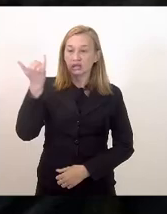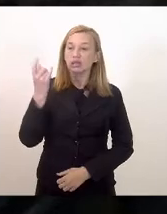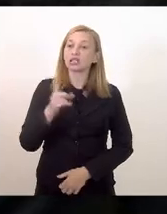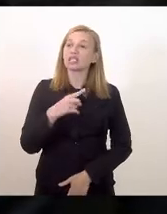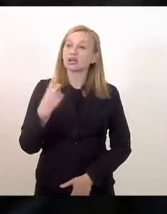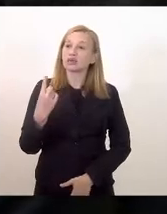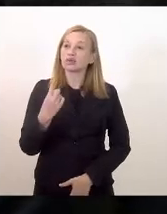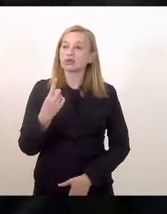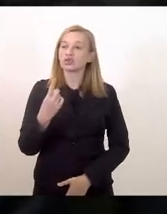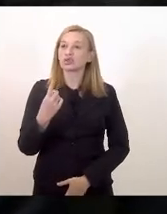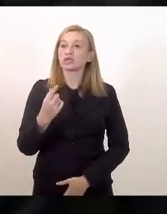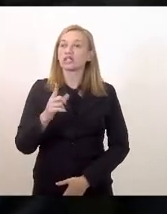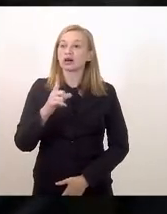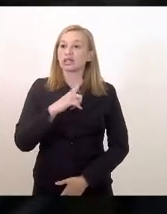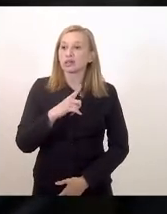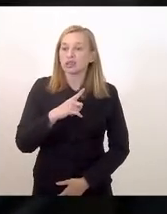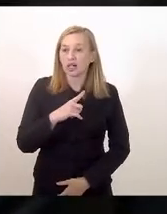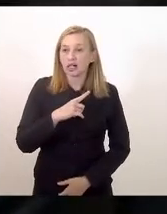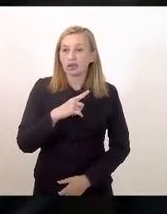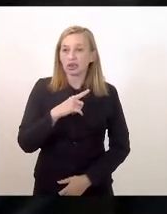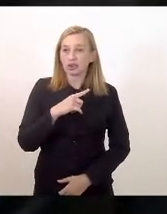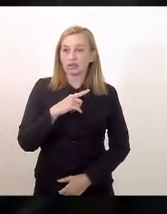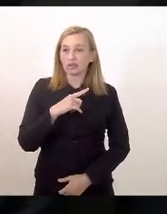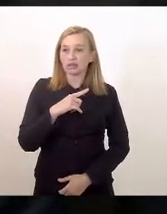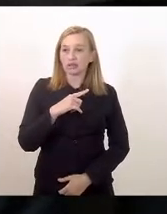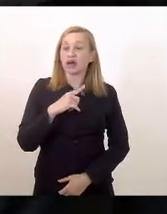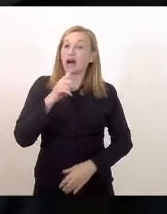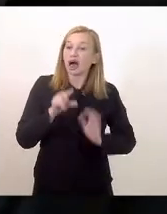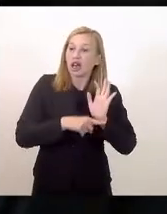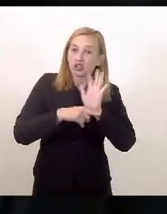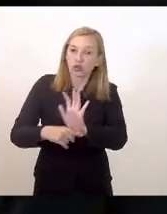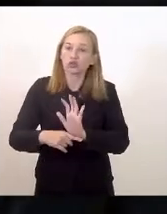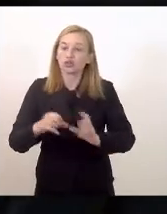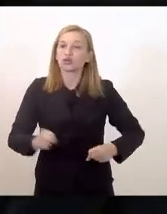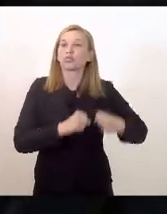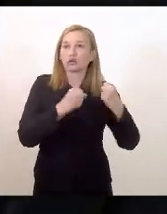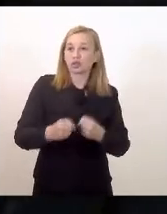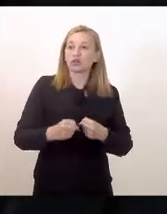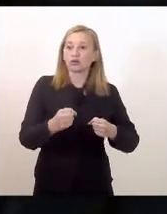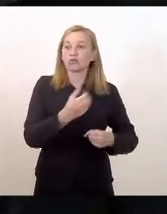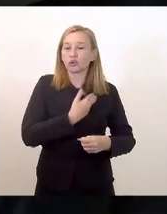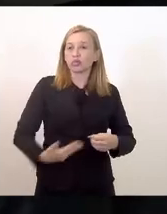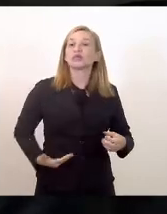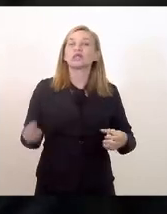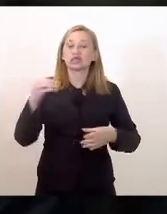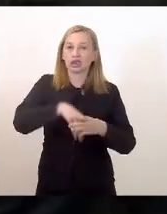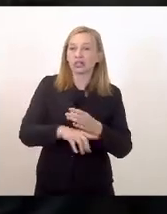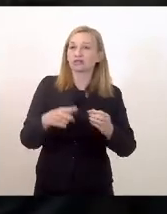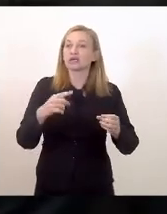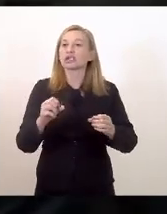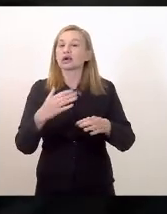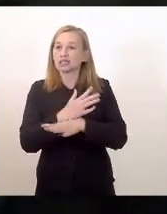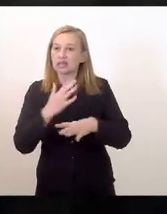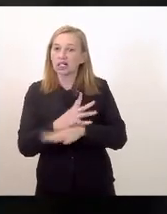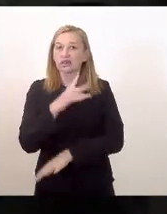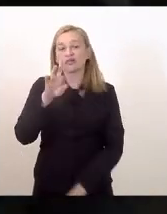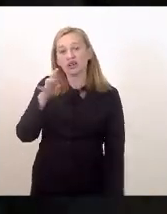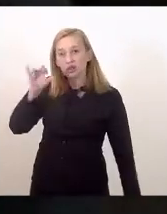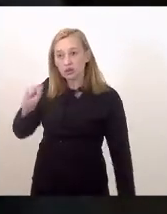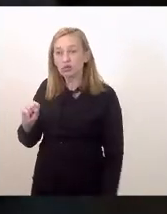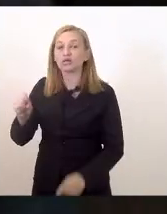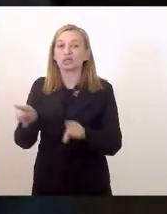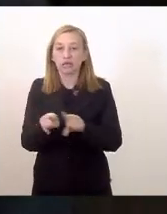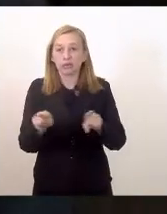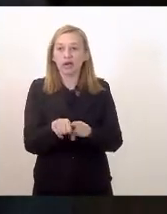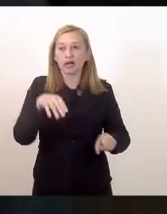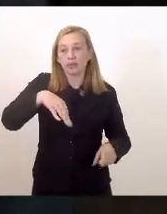tenha aparato do poder público, do Estado, dentro dessas cidades como Vassouras e também de Macaé. Então,